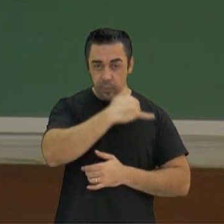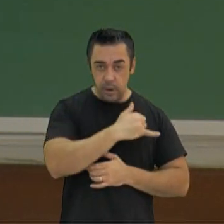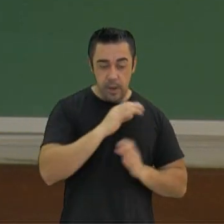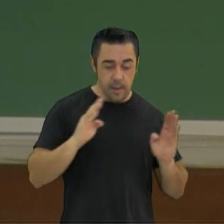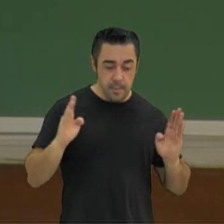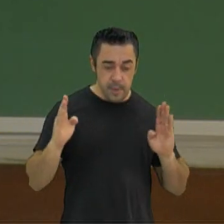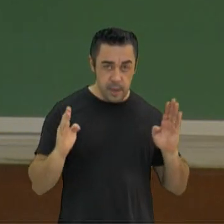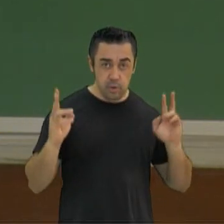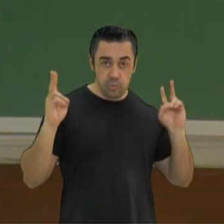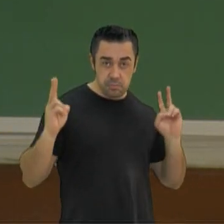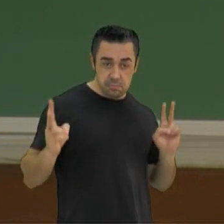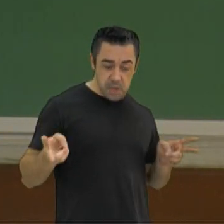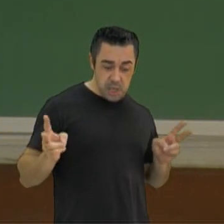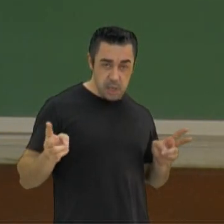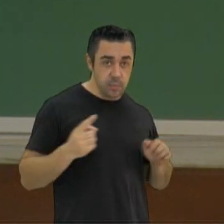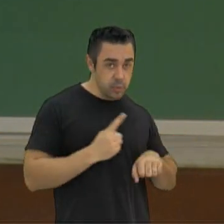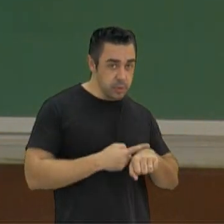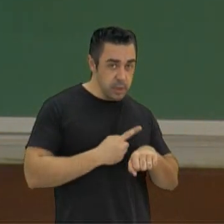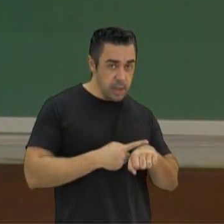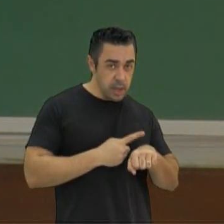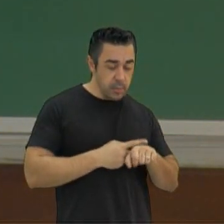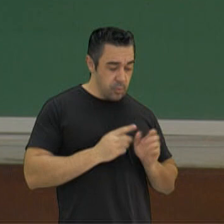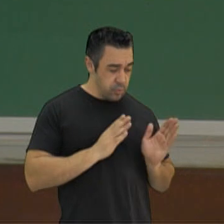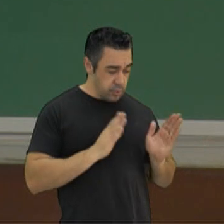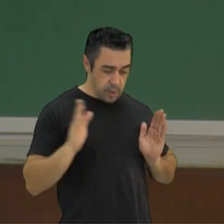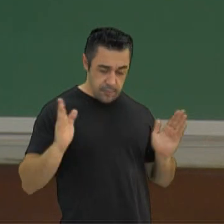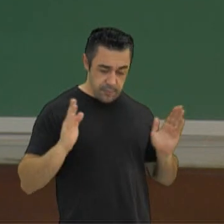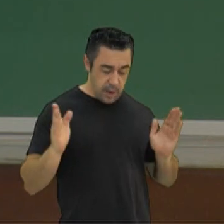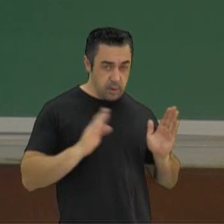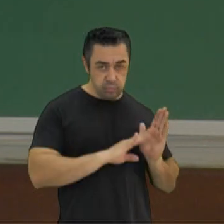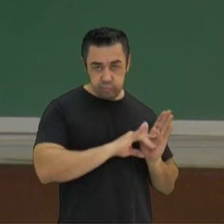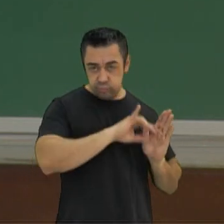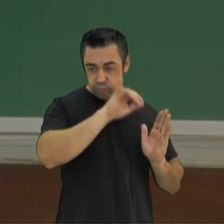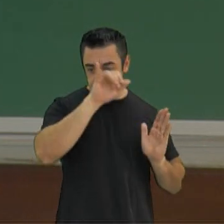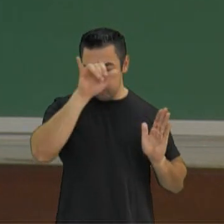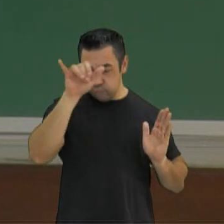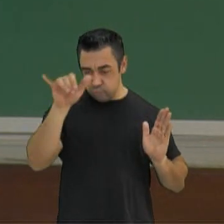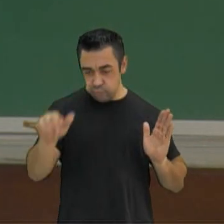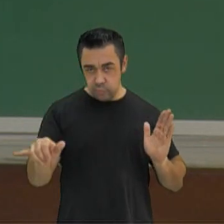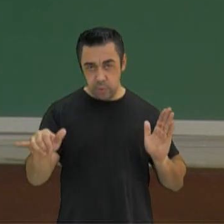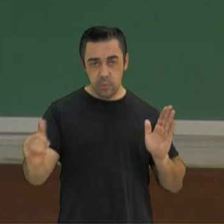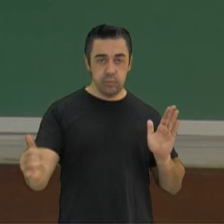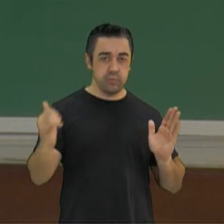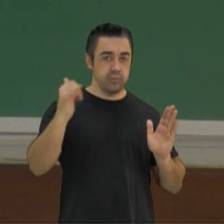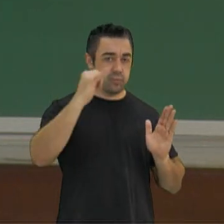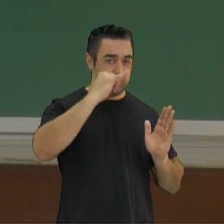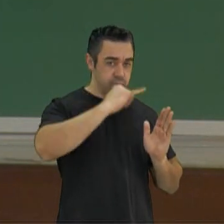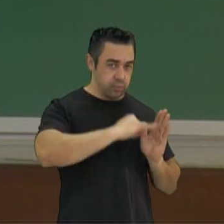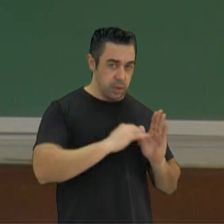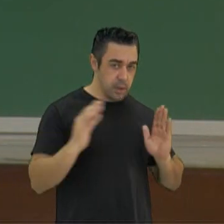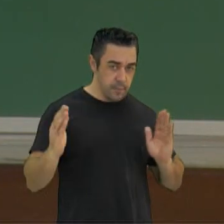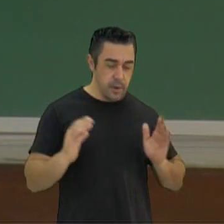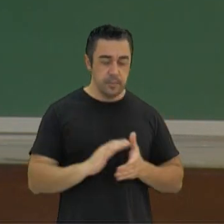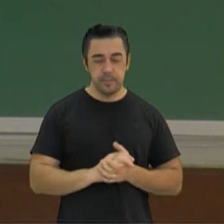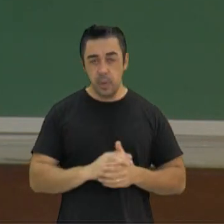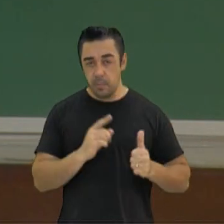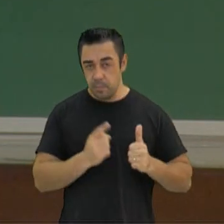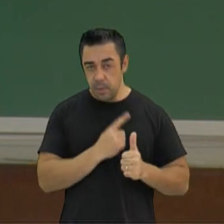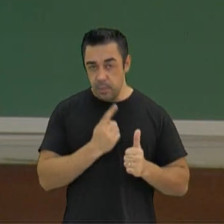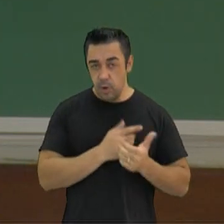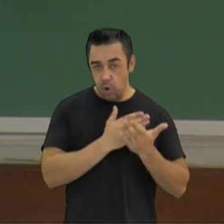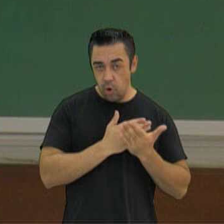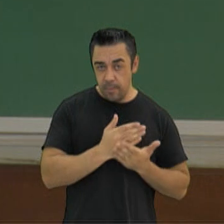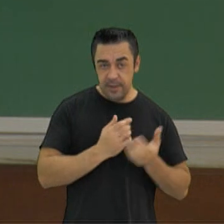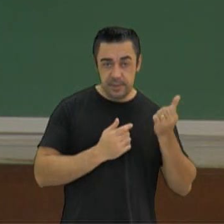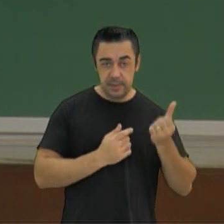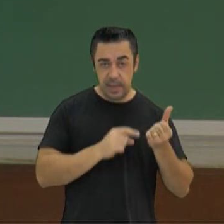consecutivos iguais, ou seja, sempre o intervalo entre 2 voos é o mesmo, ok? O primeiro sai às 6 horas